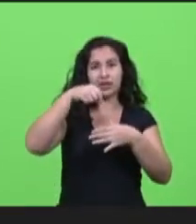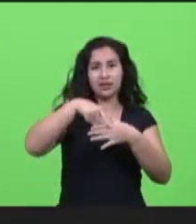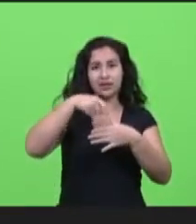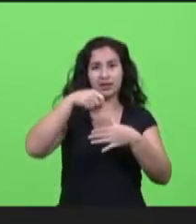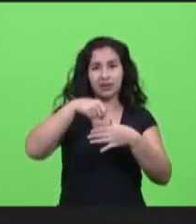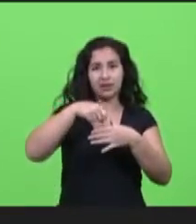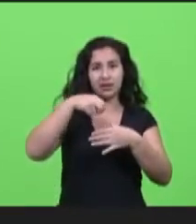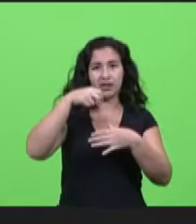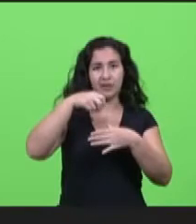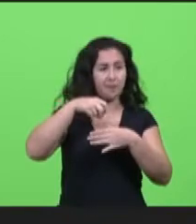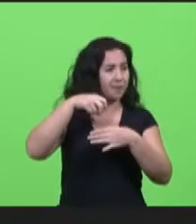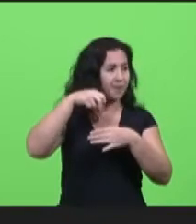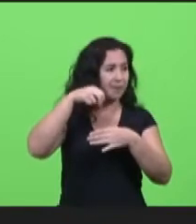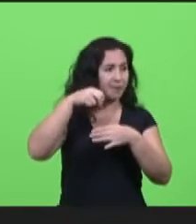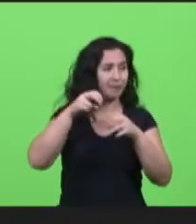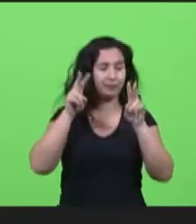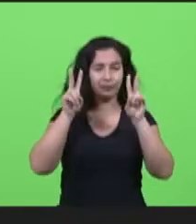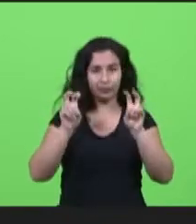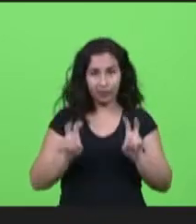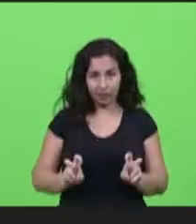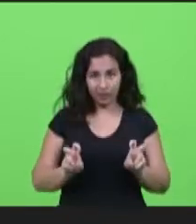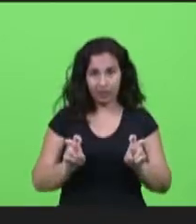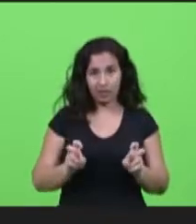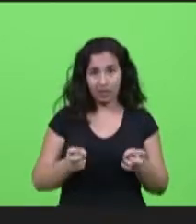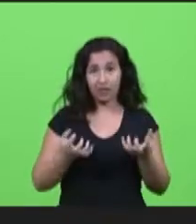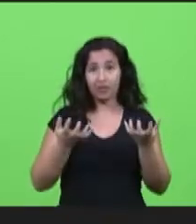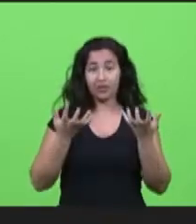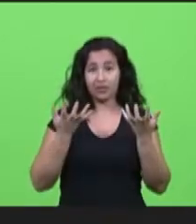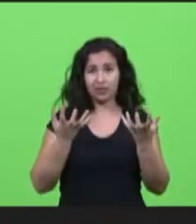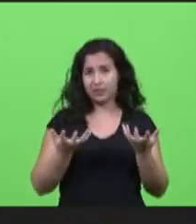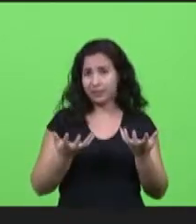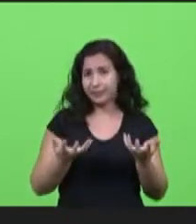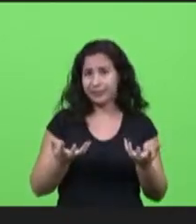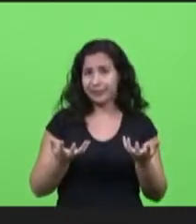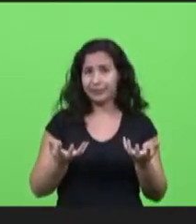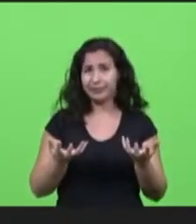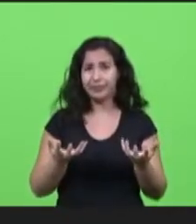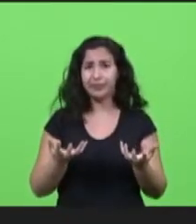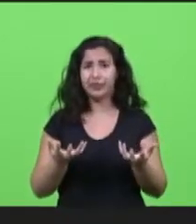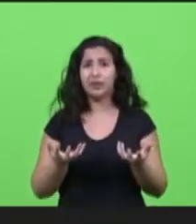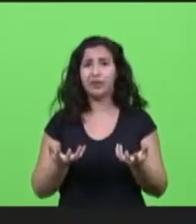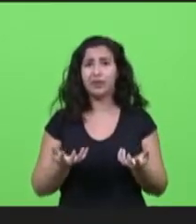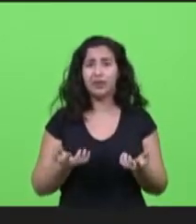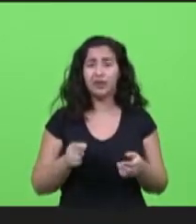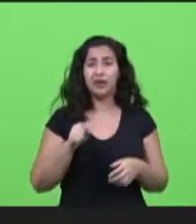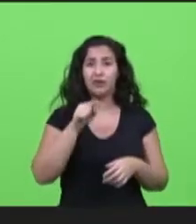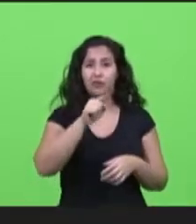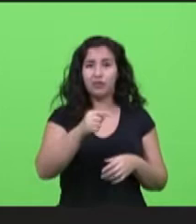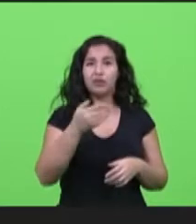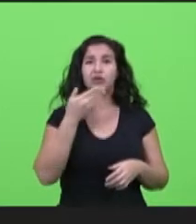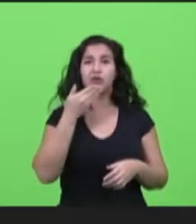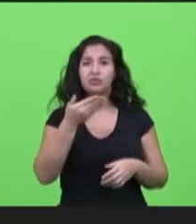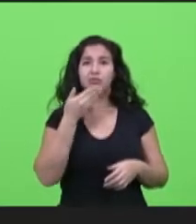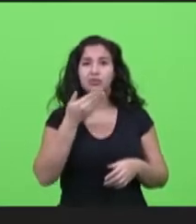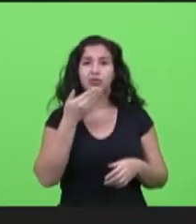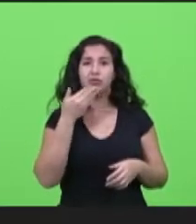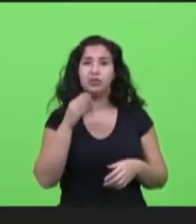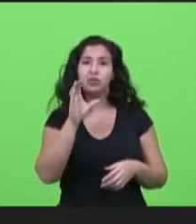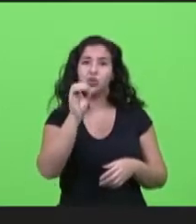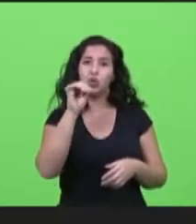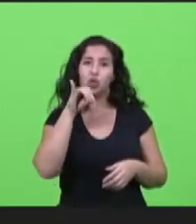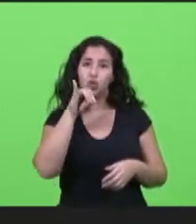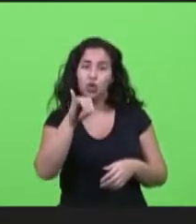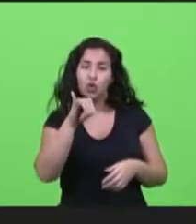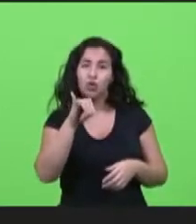talvez a gente, eu espero, né, que as recomendações do COI, como